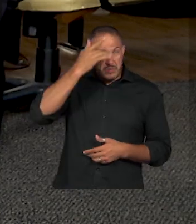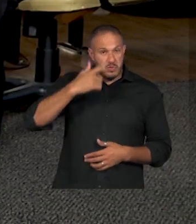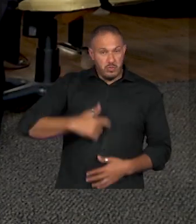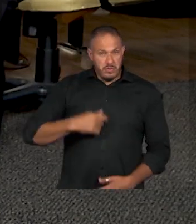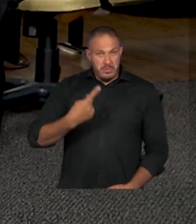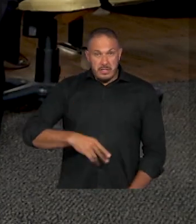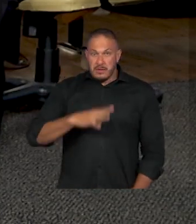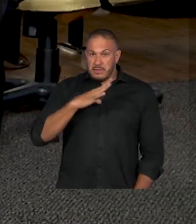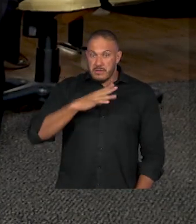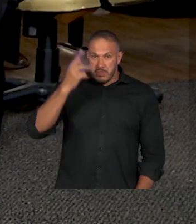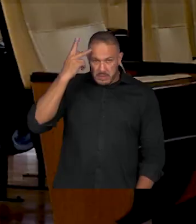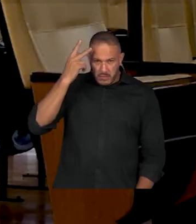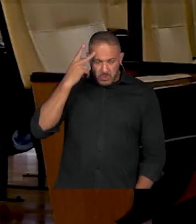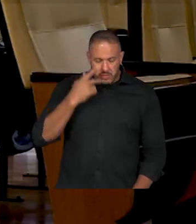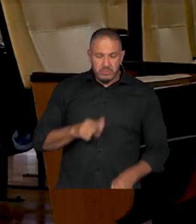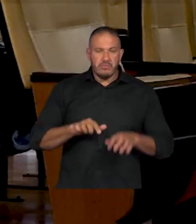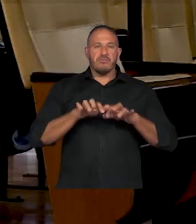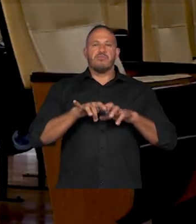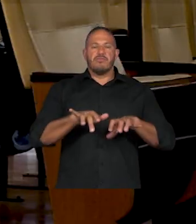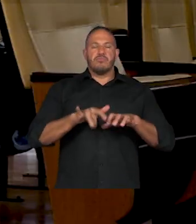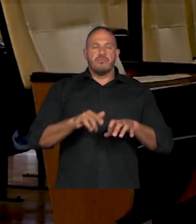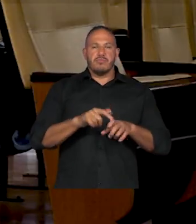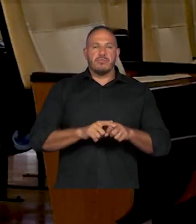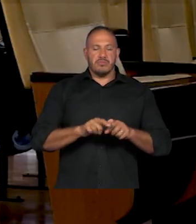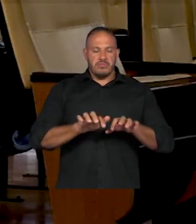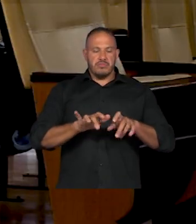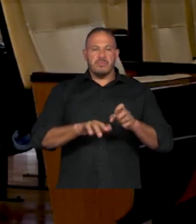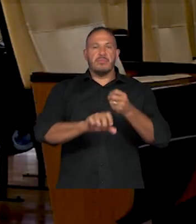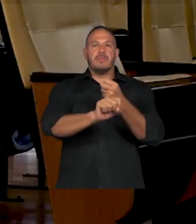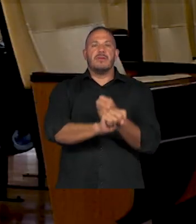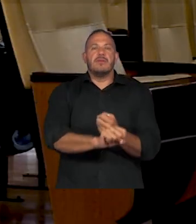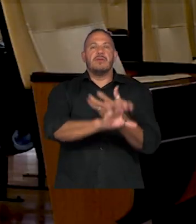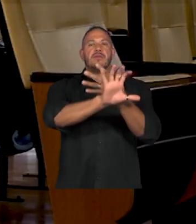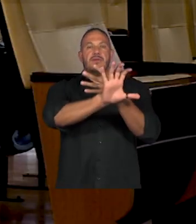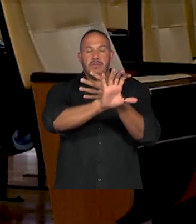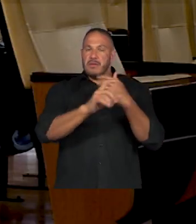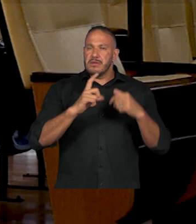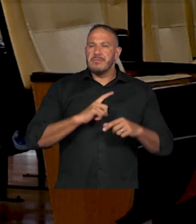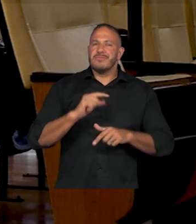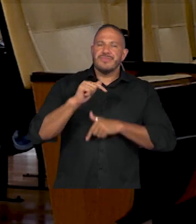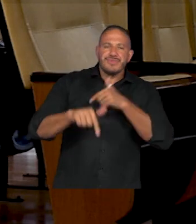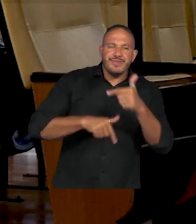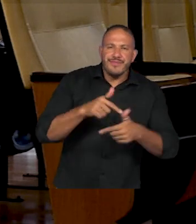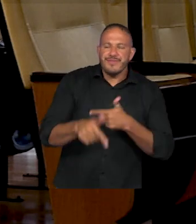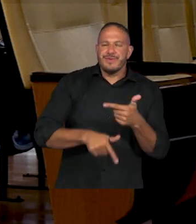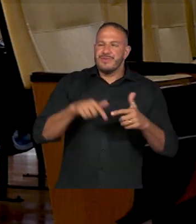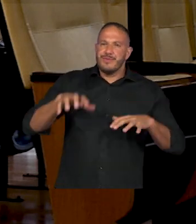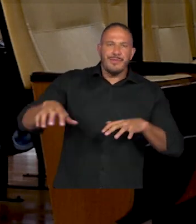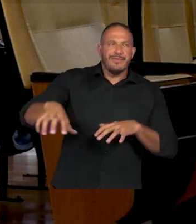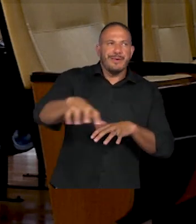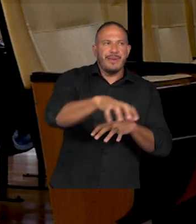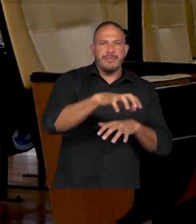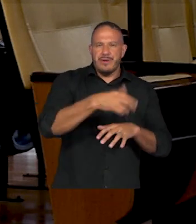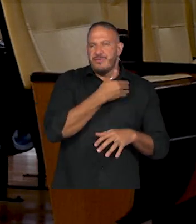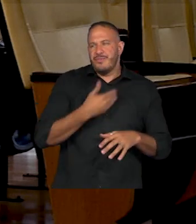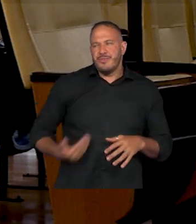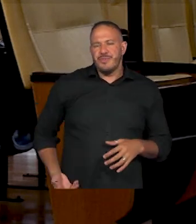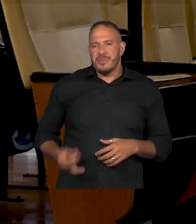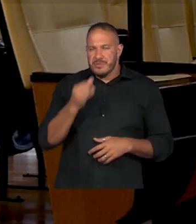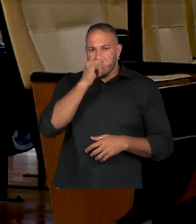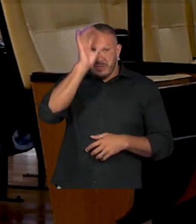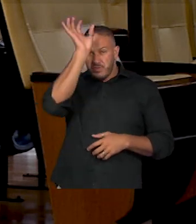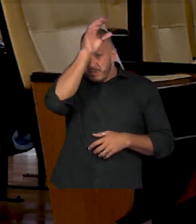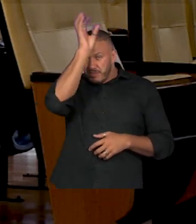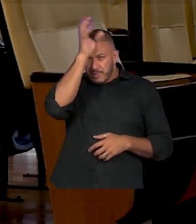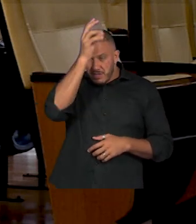Paulo, você liga e você tem nos serviços públicos, nas ambulâncias do